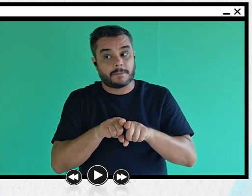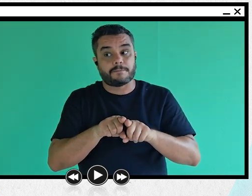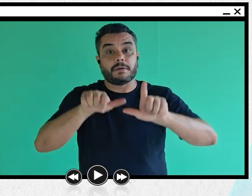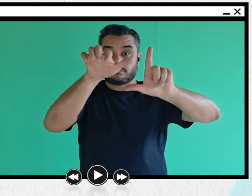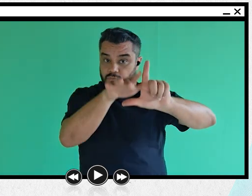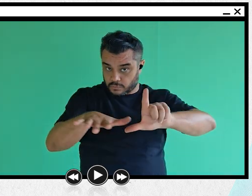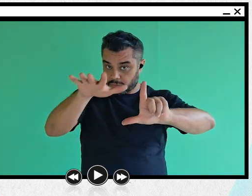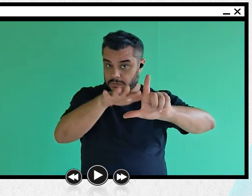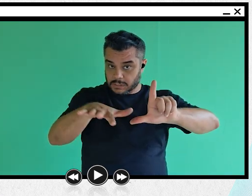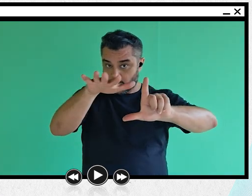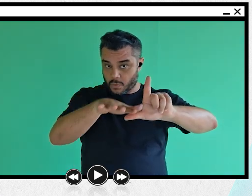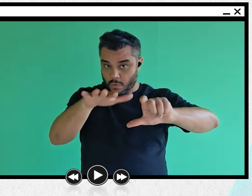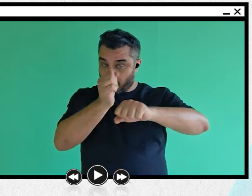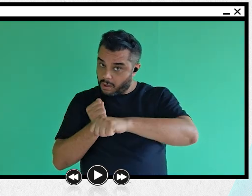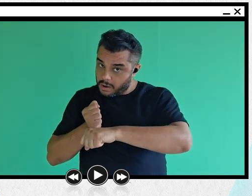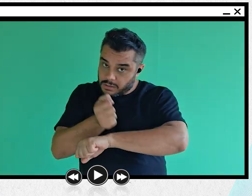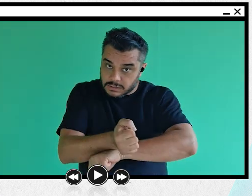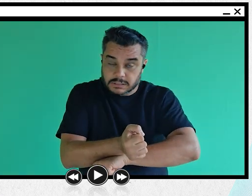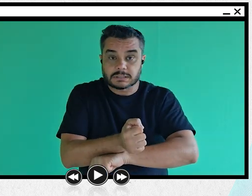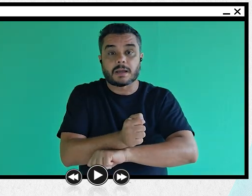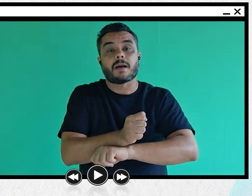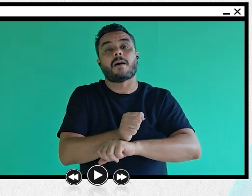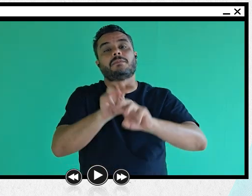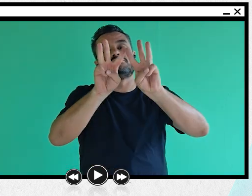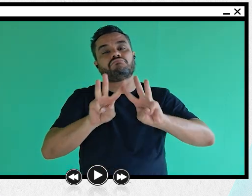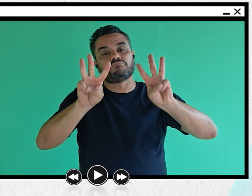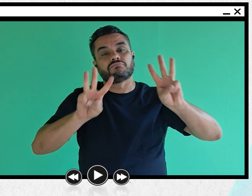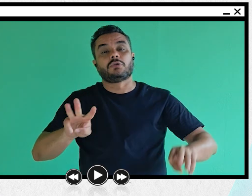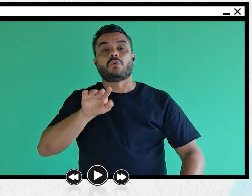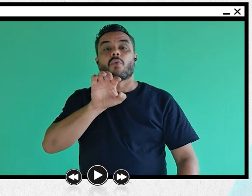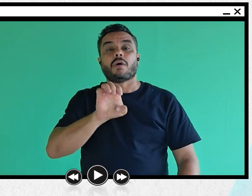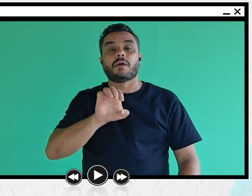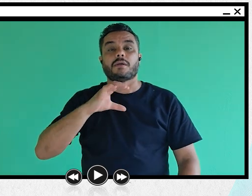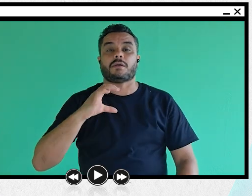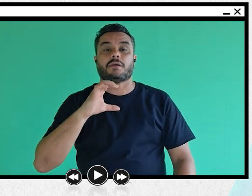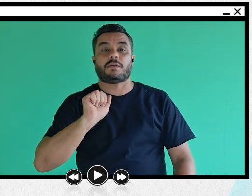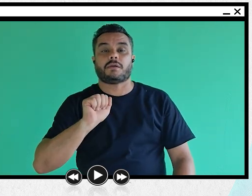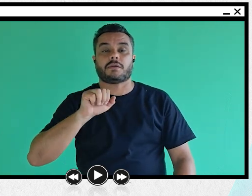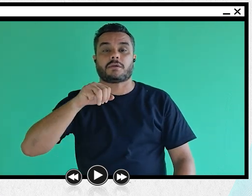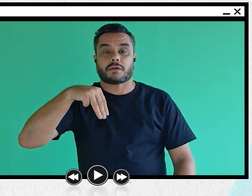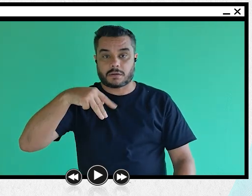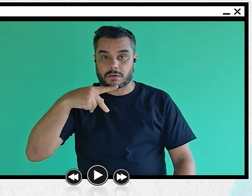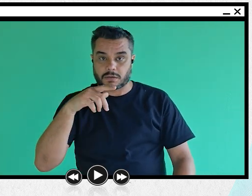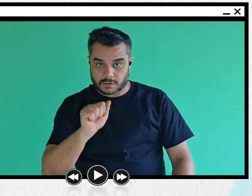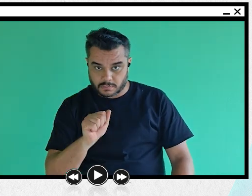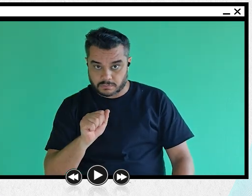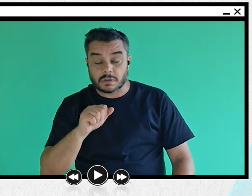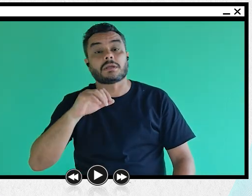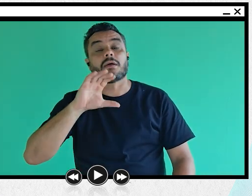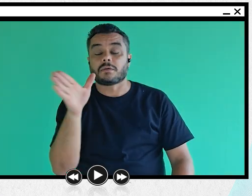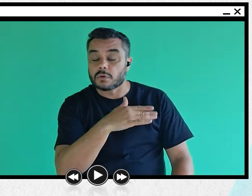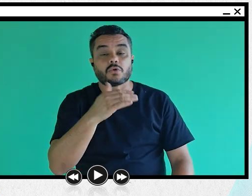por meio desse QR Code, você vai acessar a página lá do eCampo, né? E no eCampo, basta você digitar saneamento, que vai